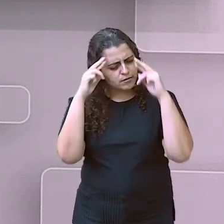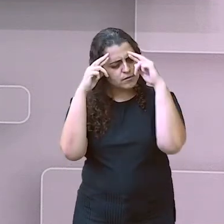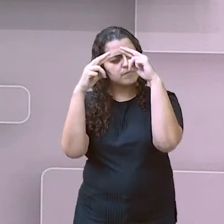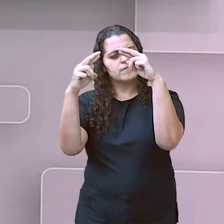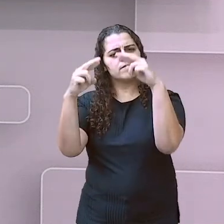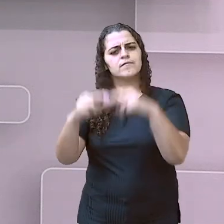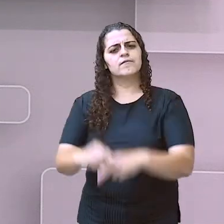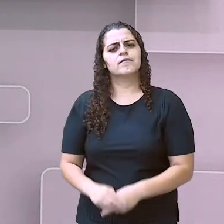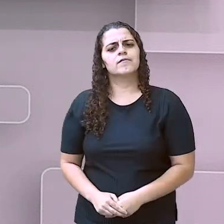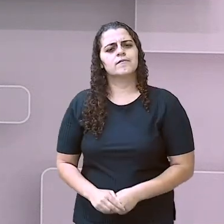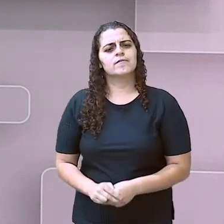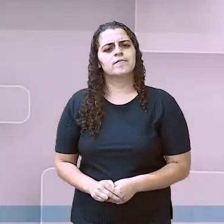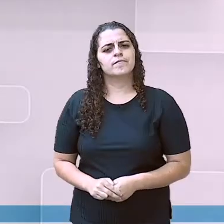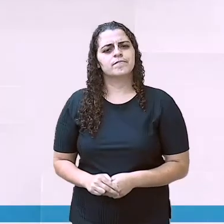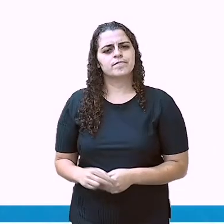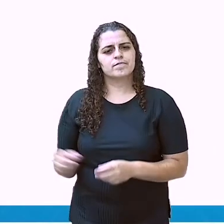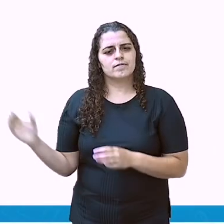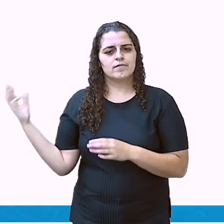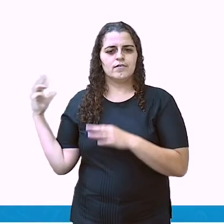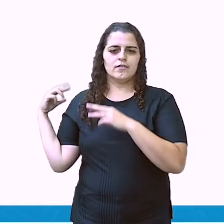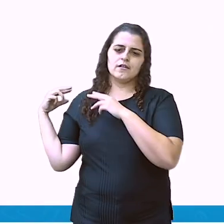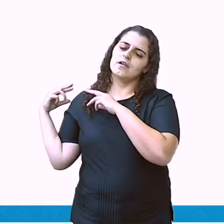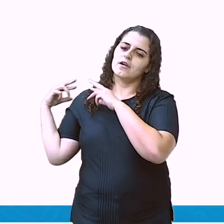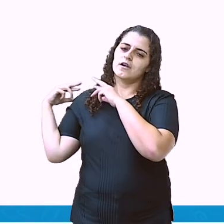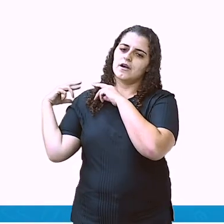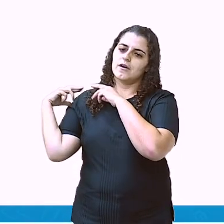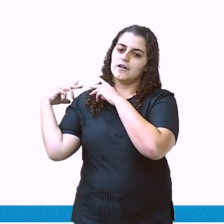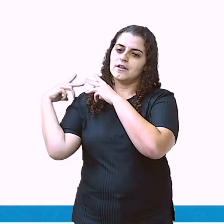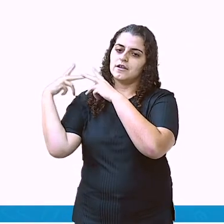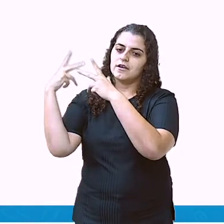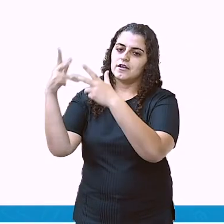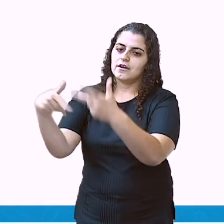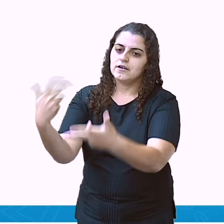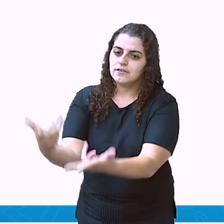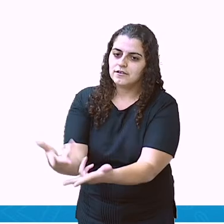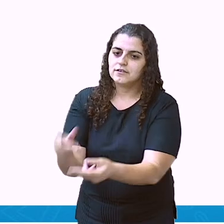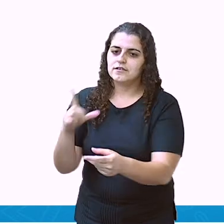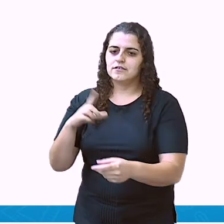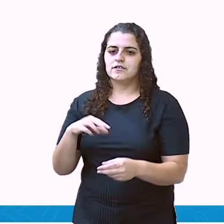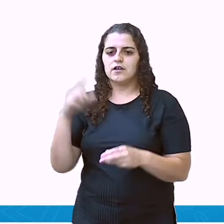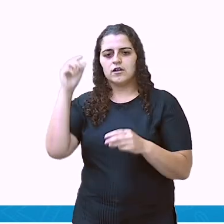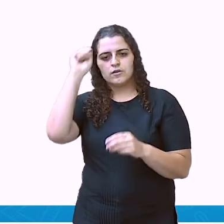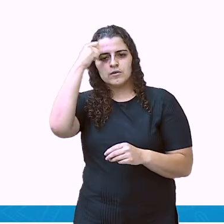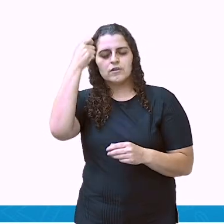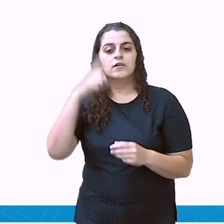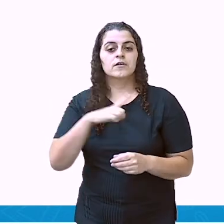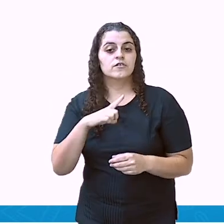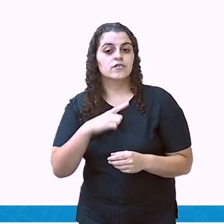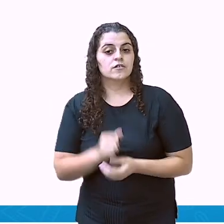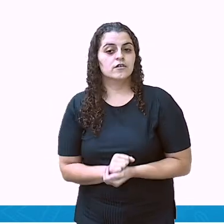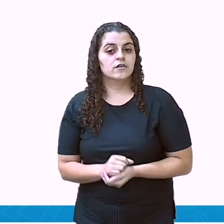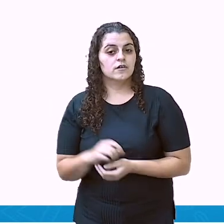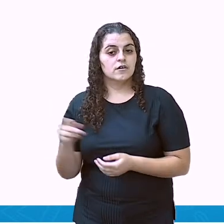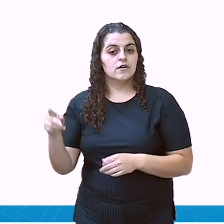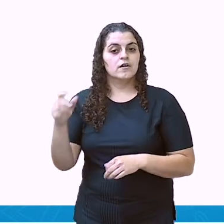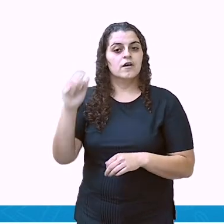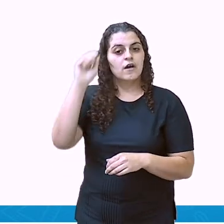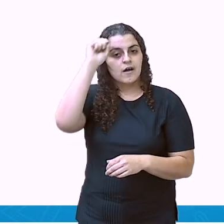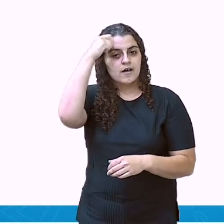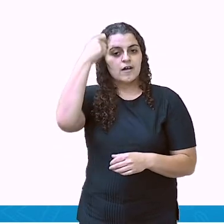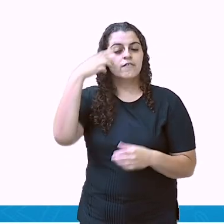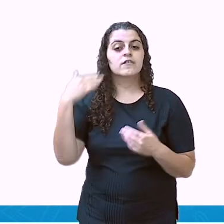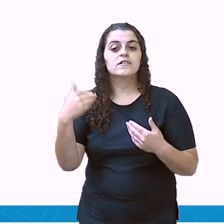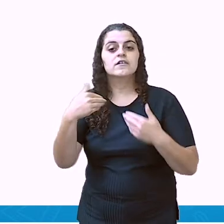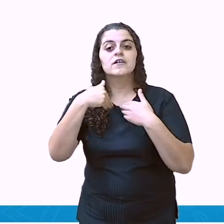valorizar. Olha só, a herança do negro que nós temos. A herança, a África está em